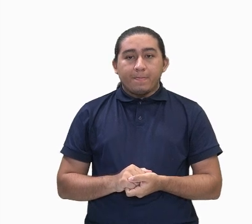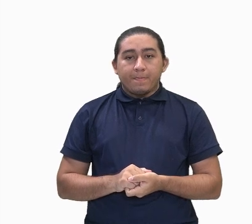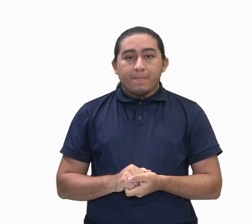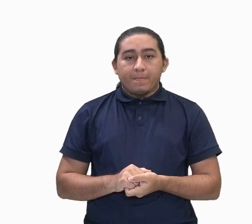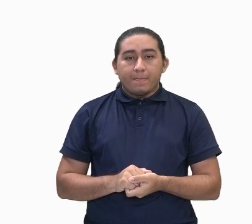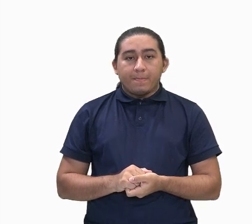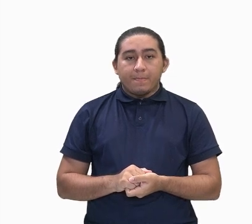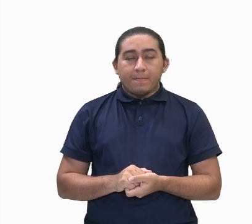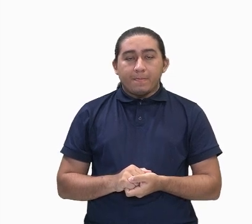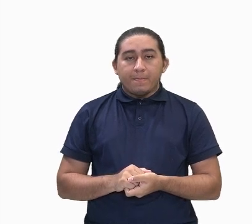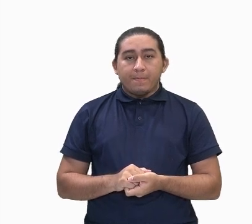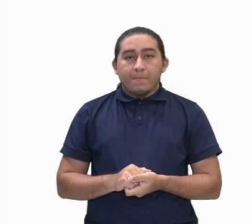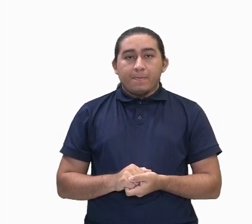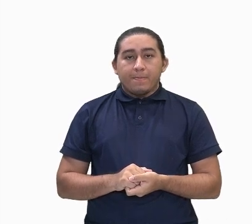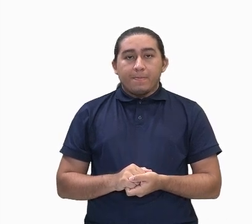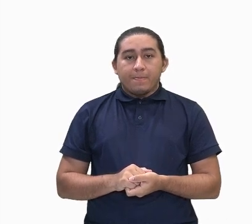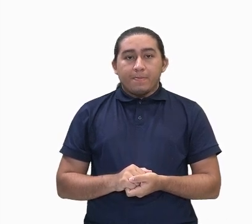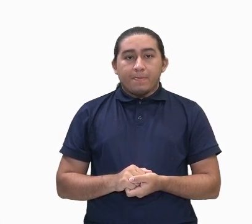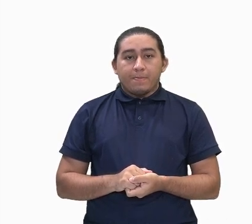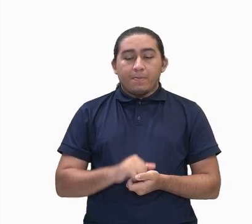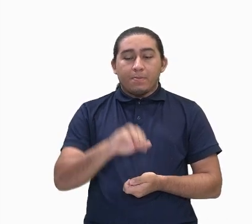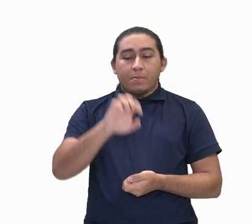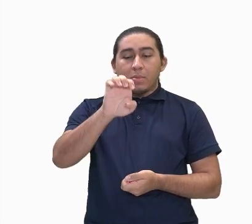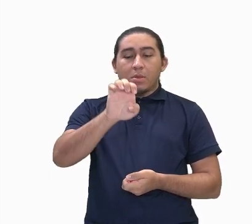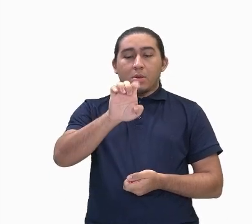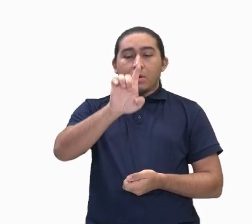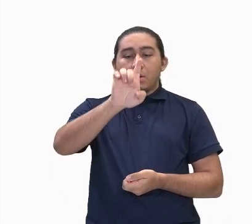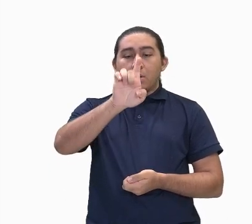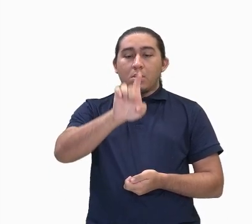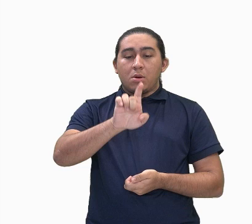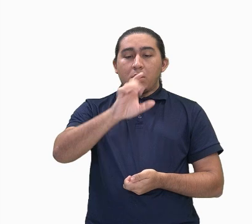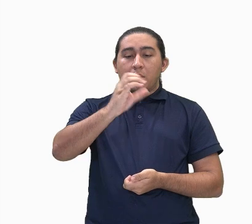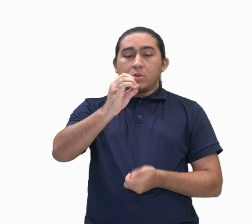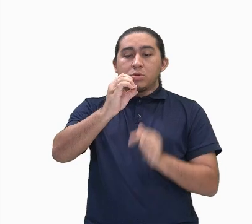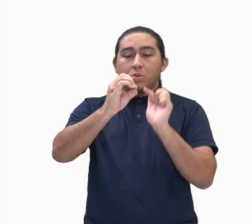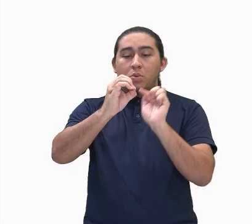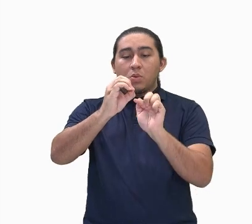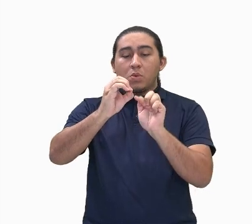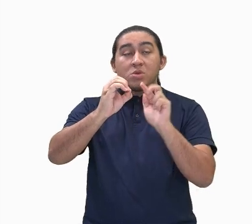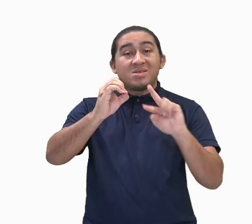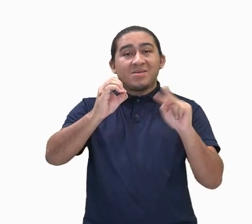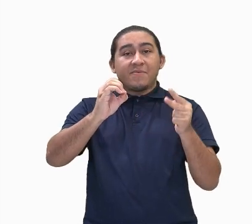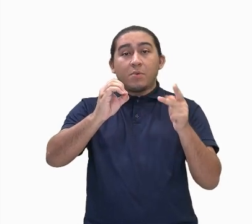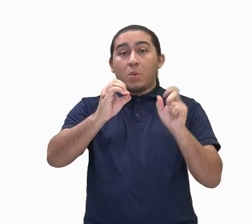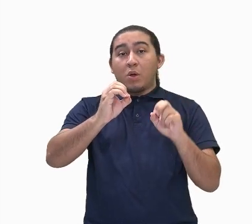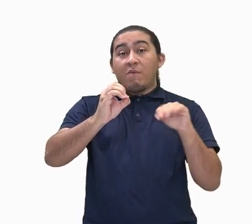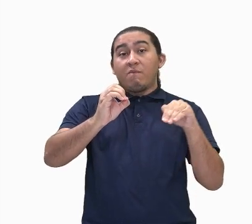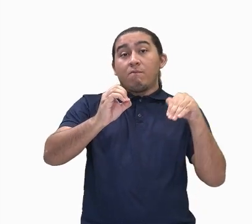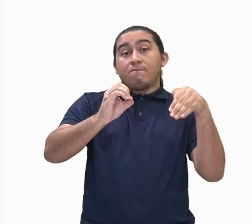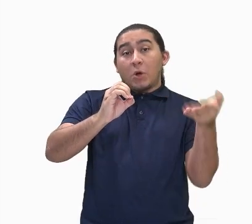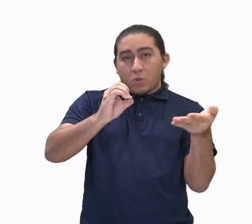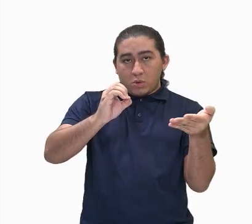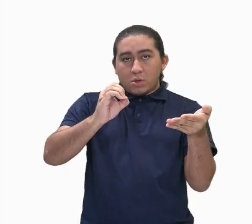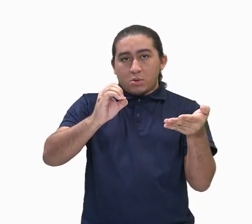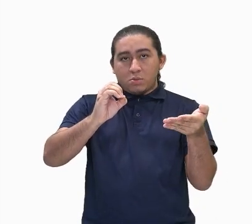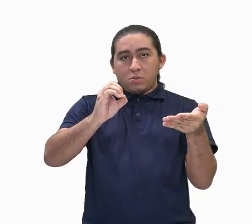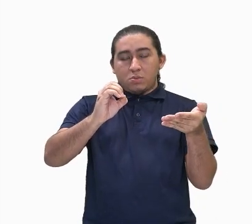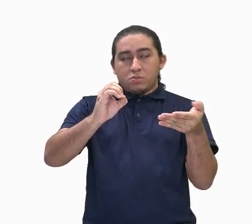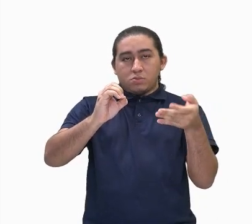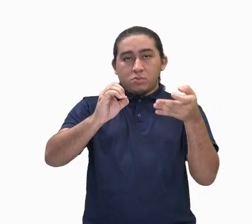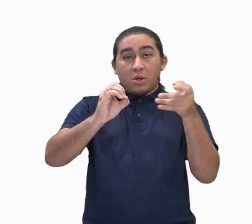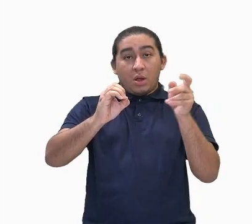olha, exócrina, esse exo, ele quer dizer fora, né? Então, ela está lançando para fora